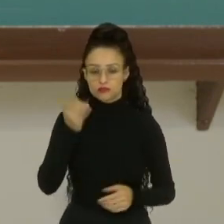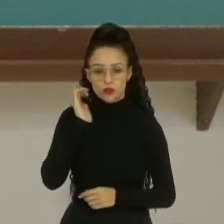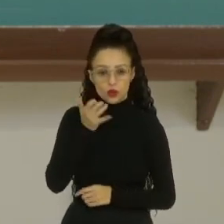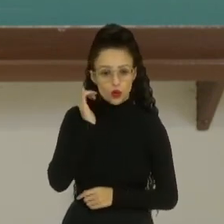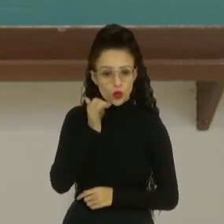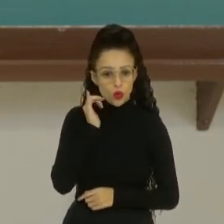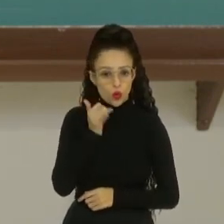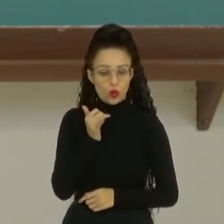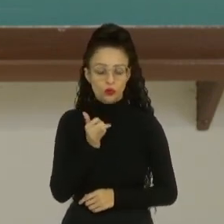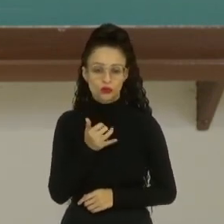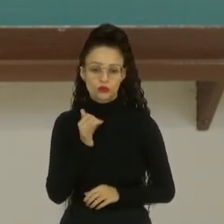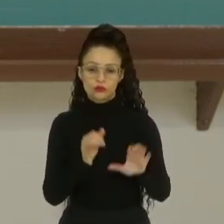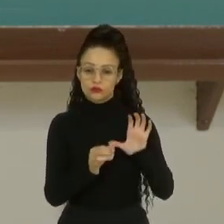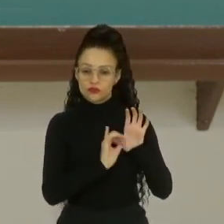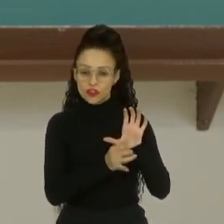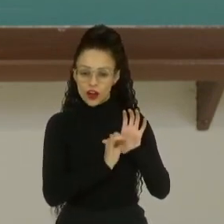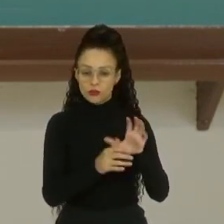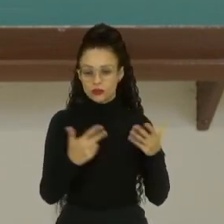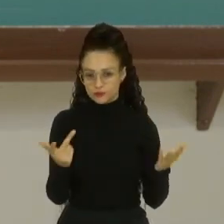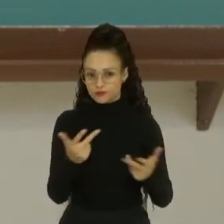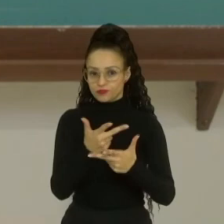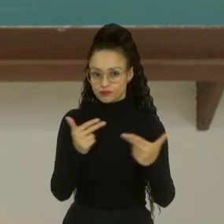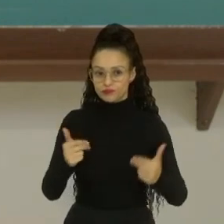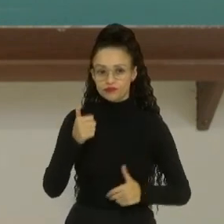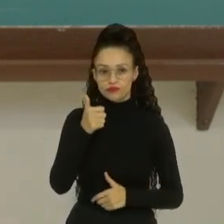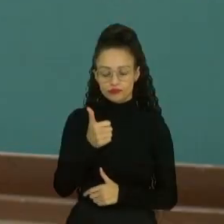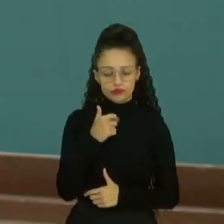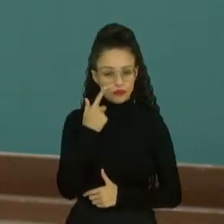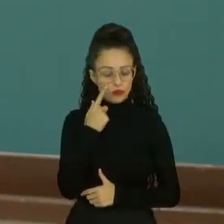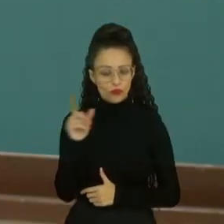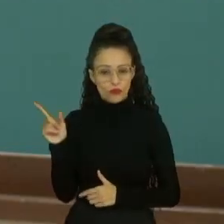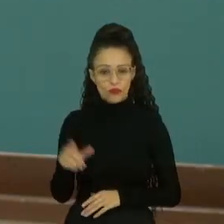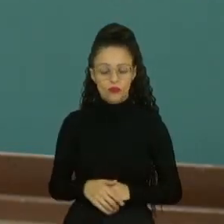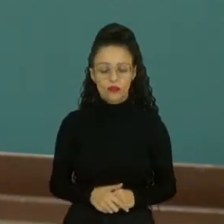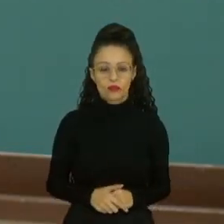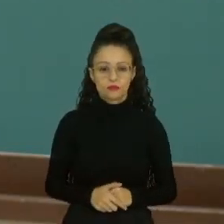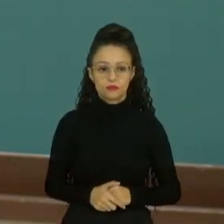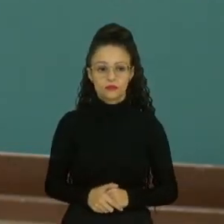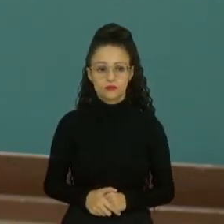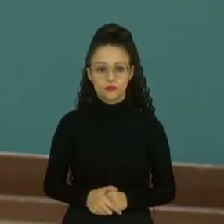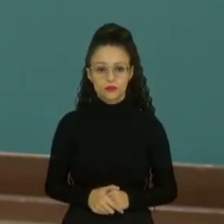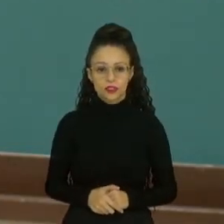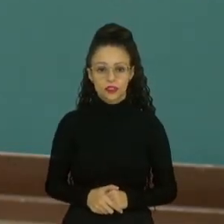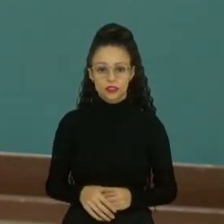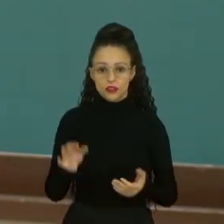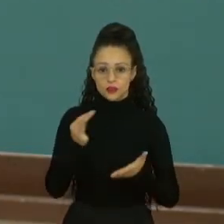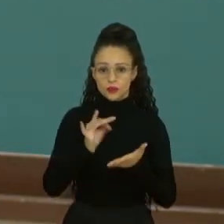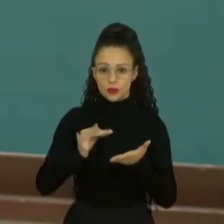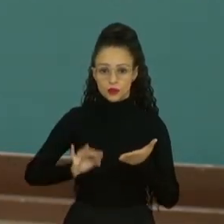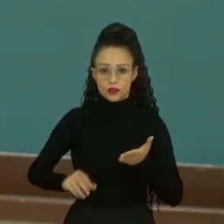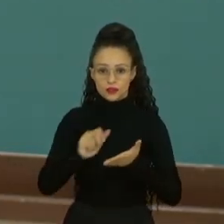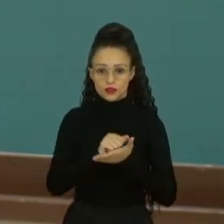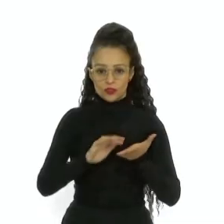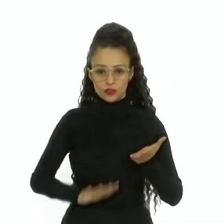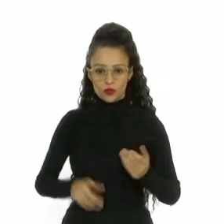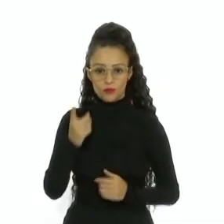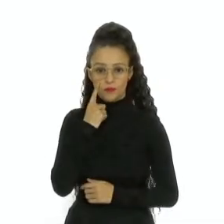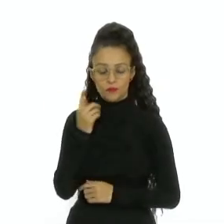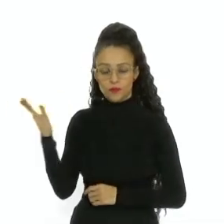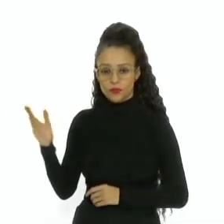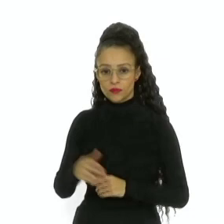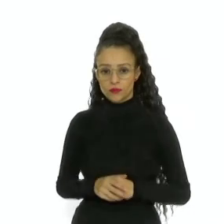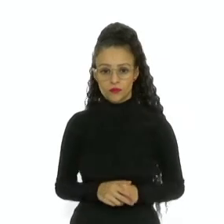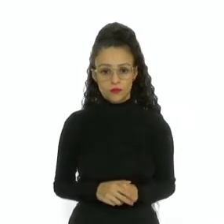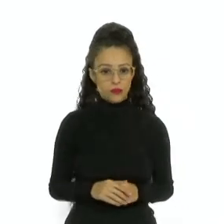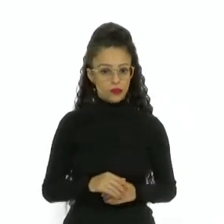ser fábula e assim por diante, tá bom? Vamos lá? Então a nossa correção aqui, olha lá, podemos